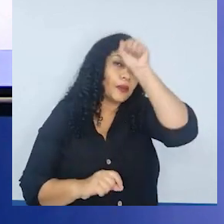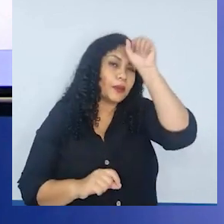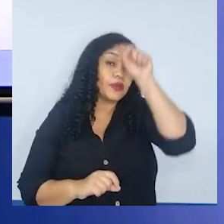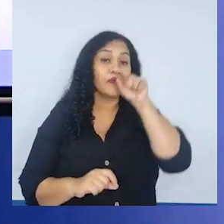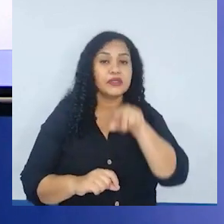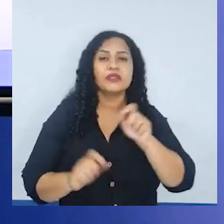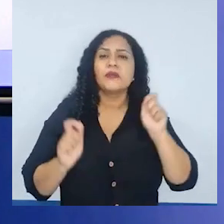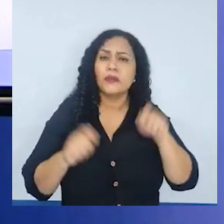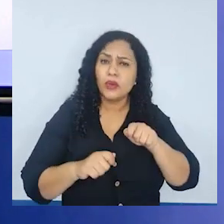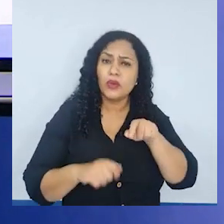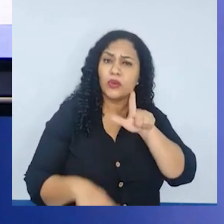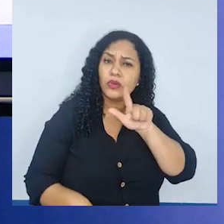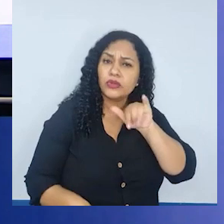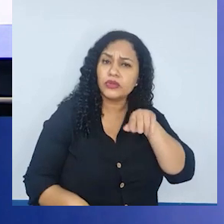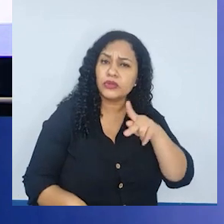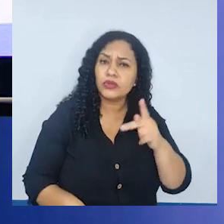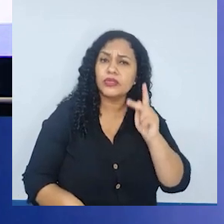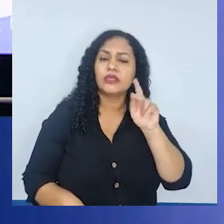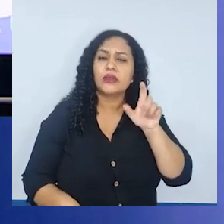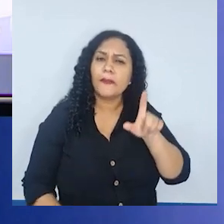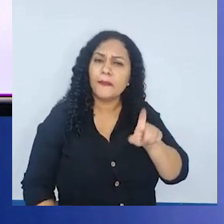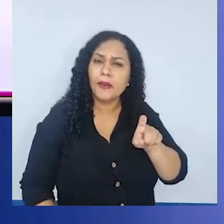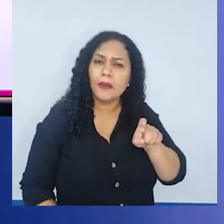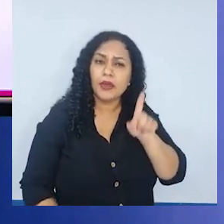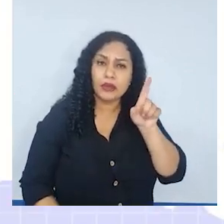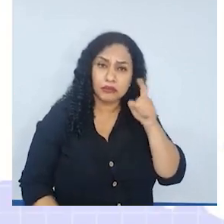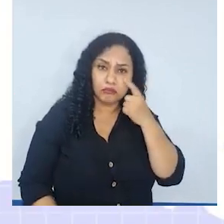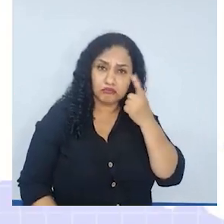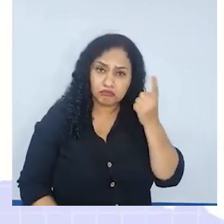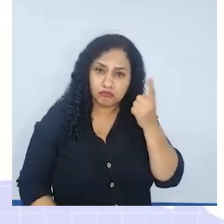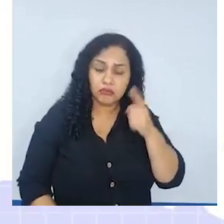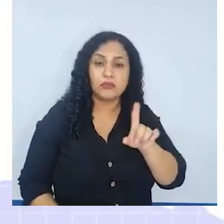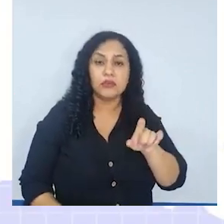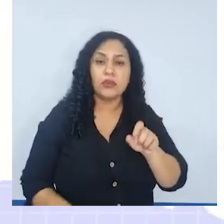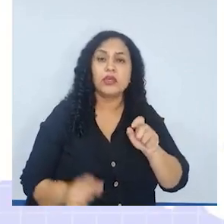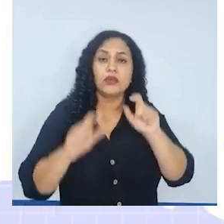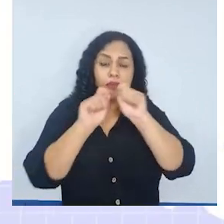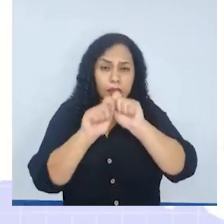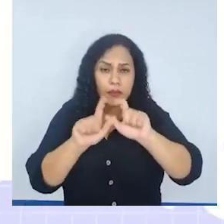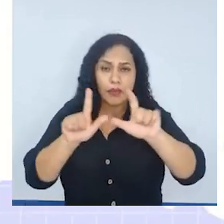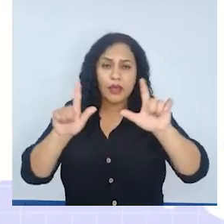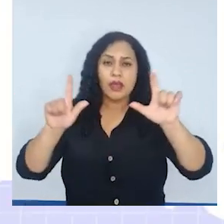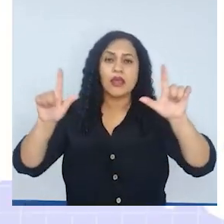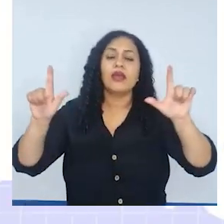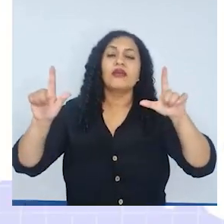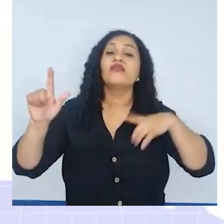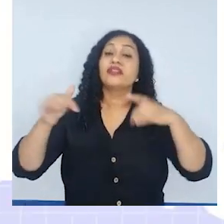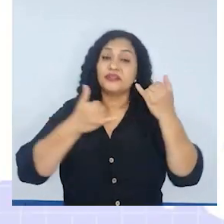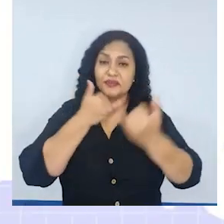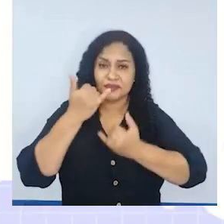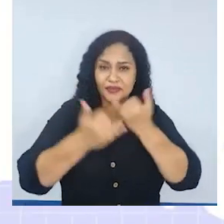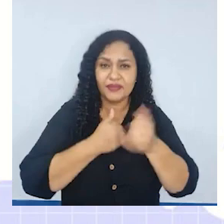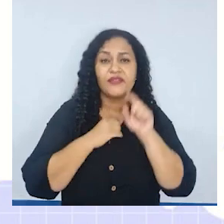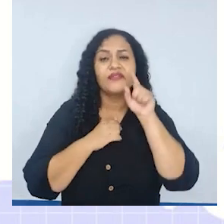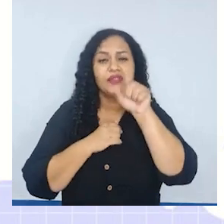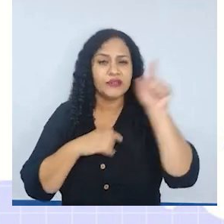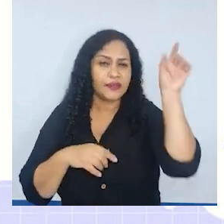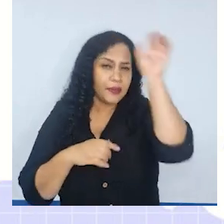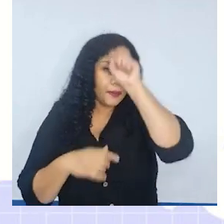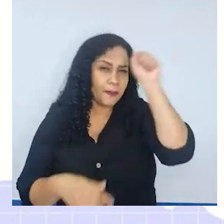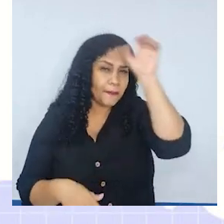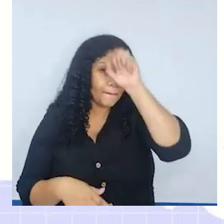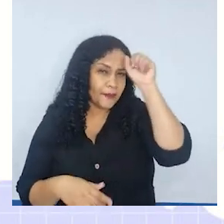Você pode acessar esse link que está na sua tela, tá? Vai abrir um jogo onde você